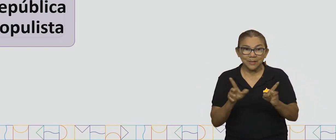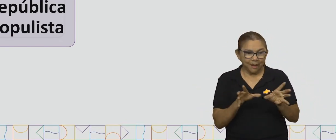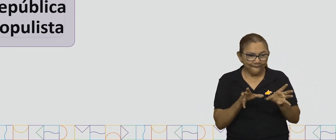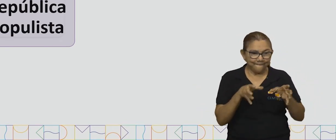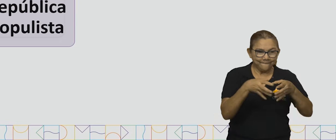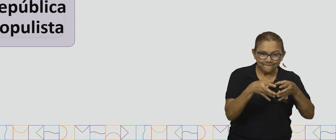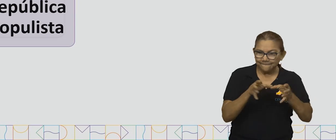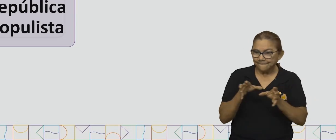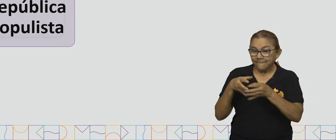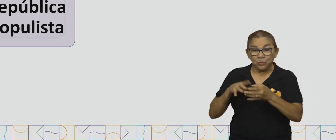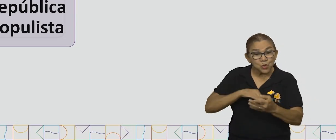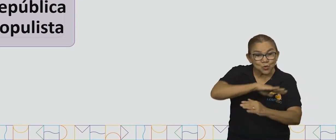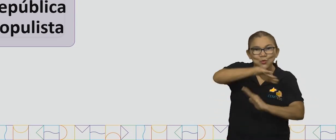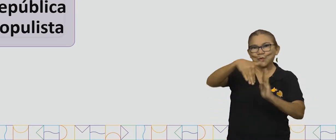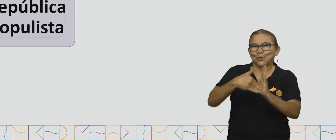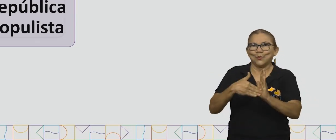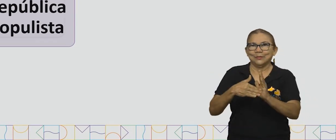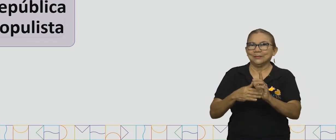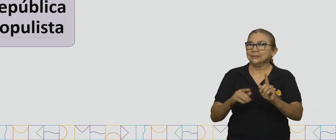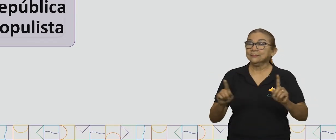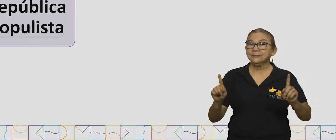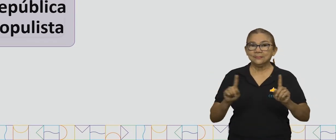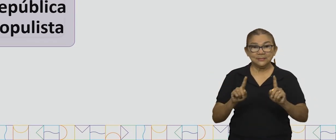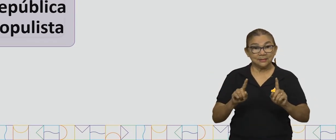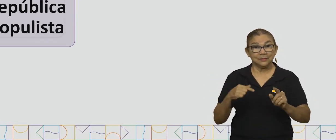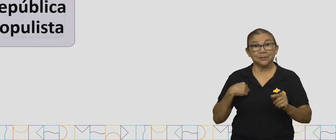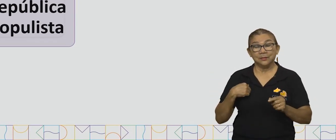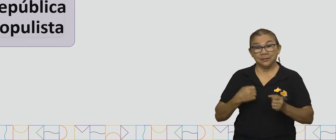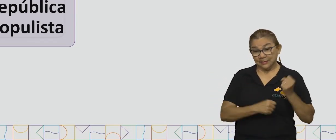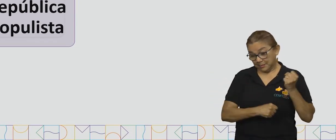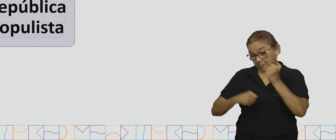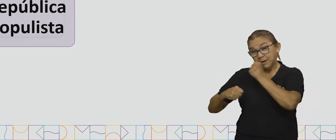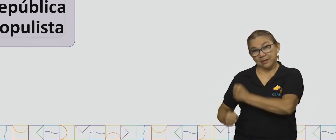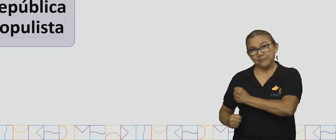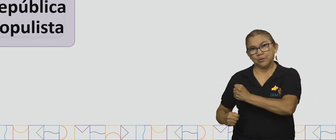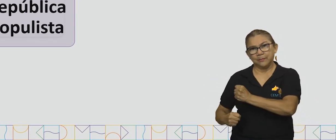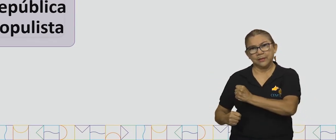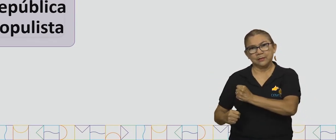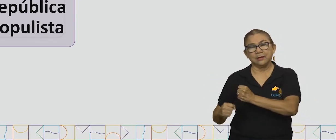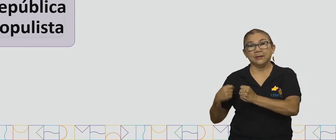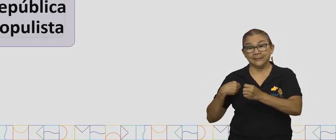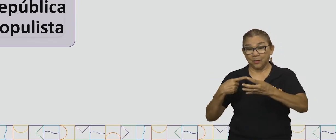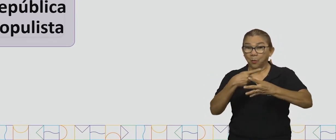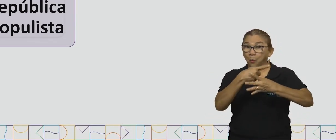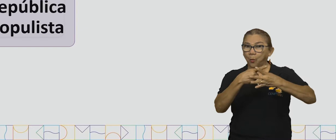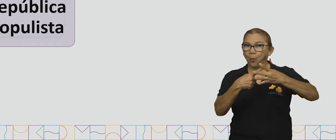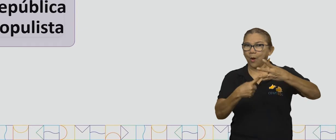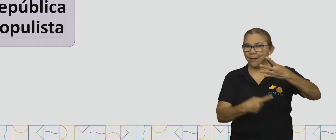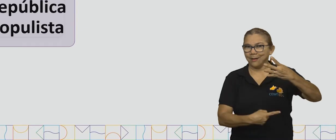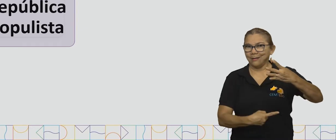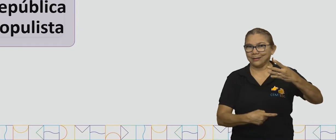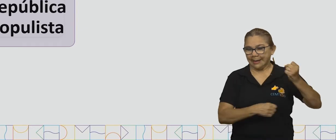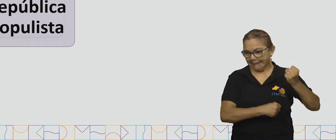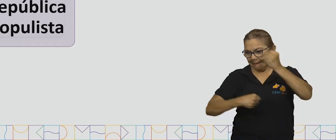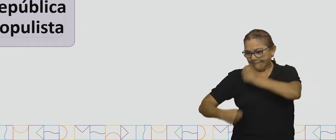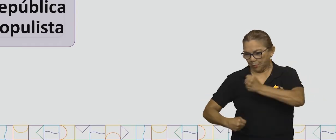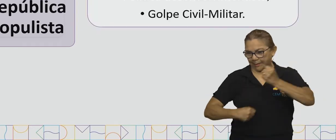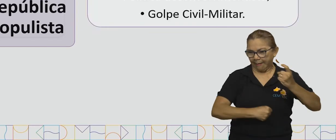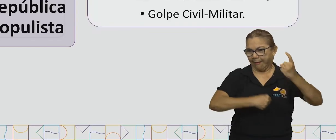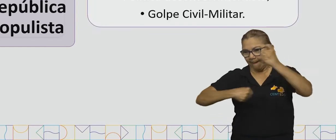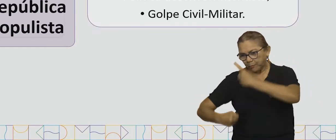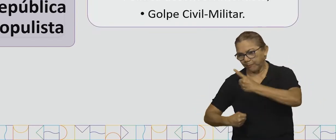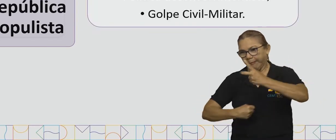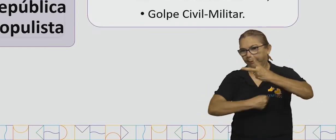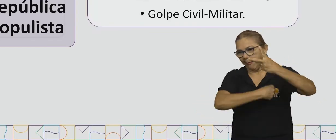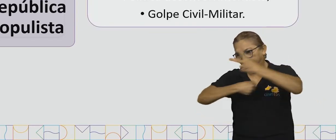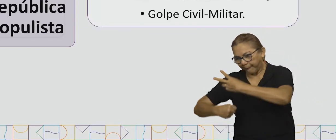características políticas dessa Quarta República. De toda forma, a Quarta República pode ser caracterizada por um período